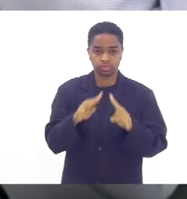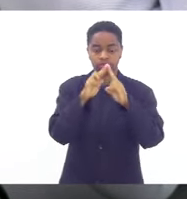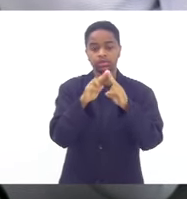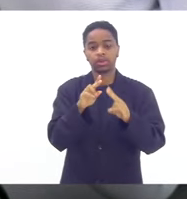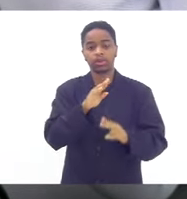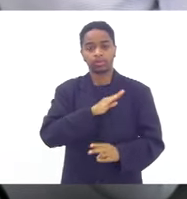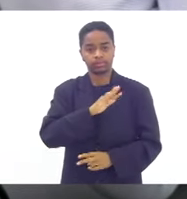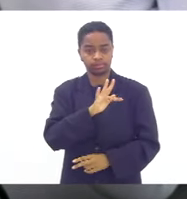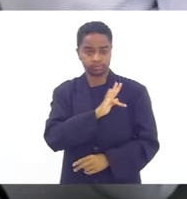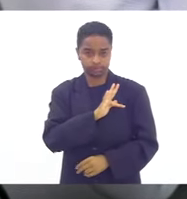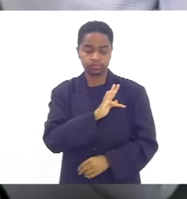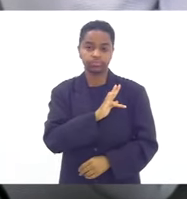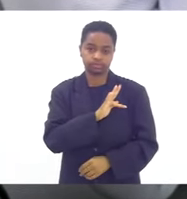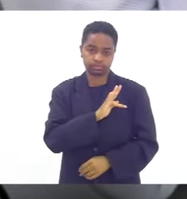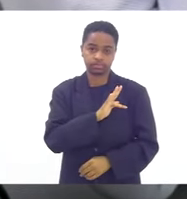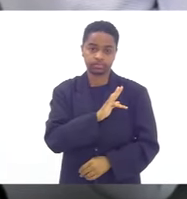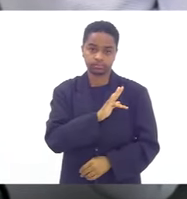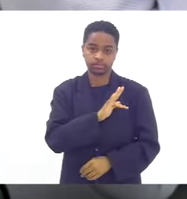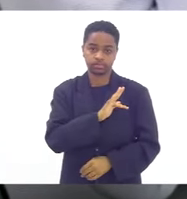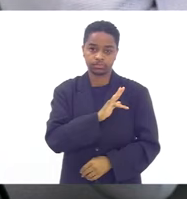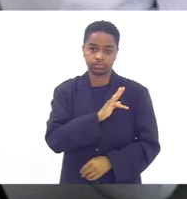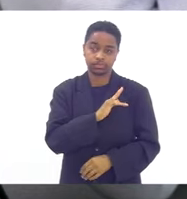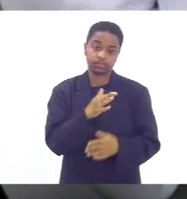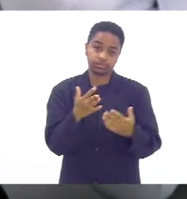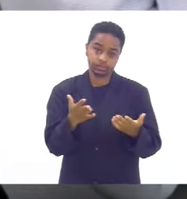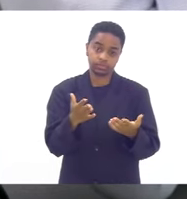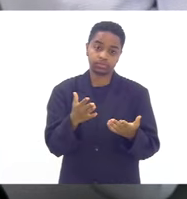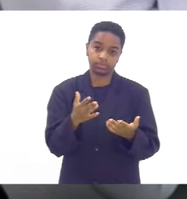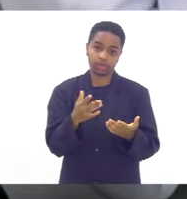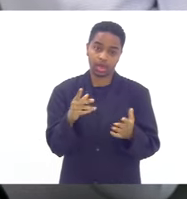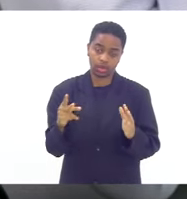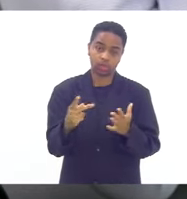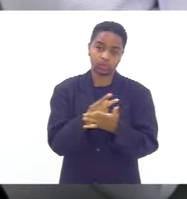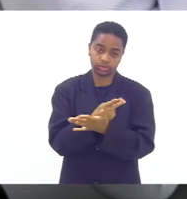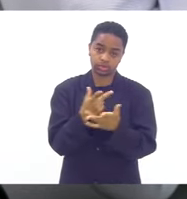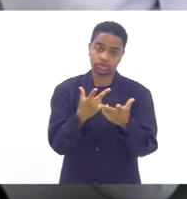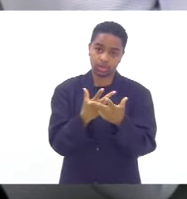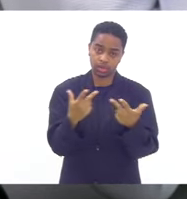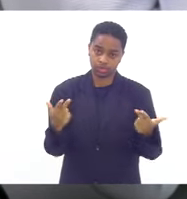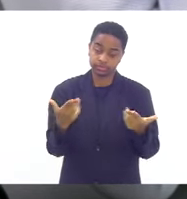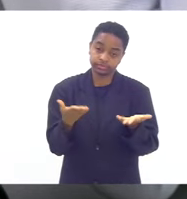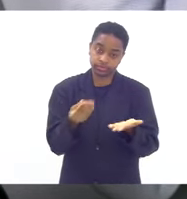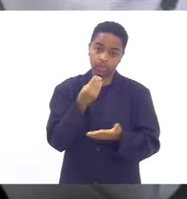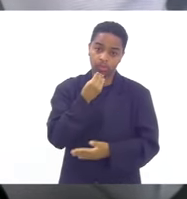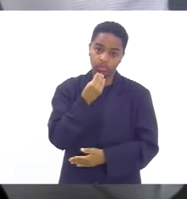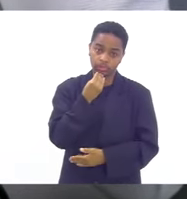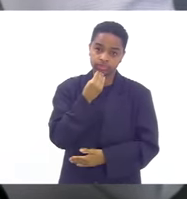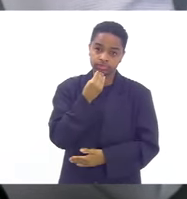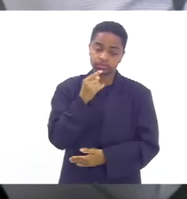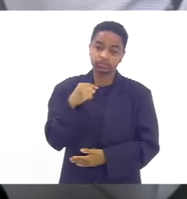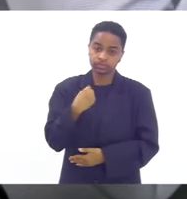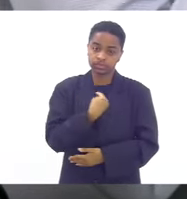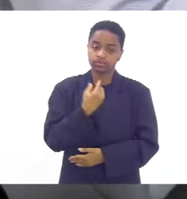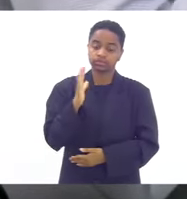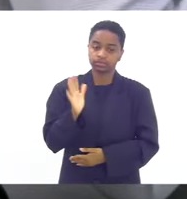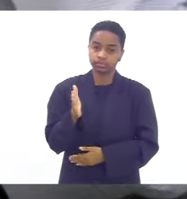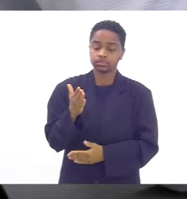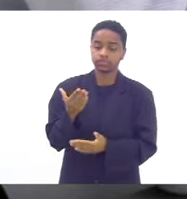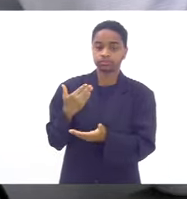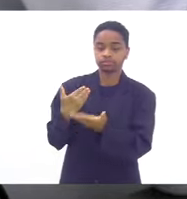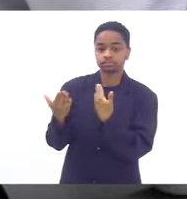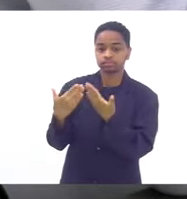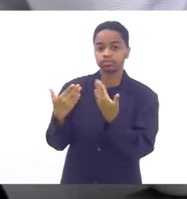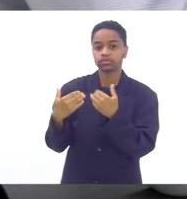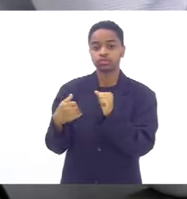Baixada Fluminense. E a gente teve essa ocorrência, então foi uma ocorrência que, obviamente, a gente está tratando com a Eletrobras, que é dona